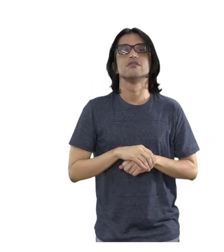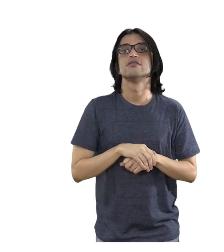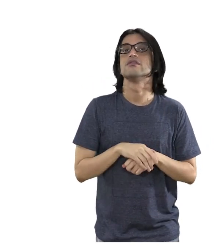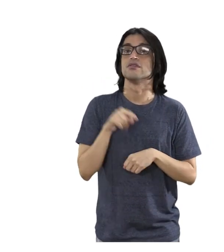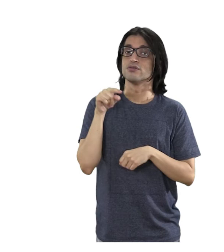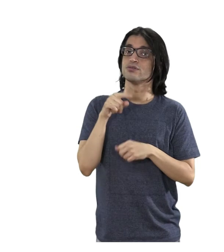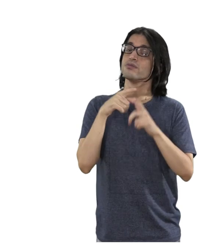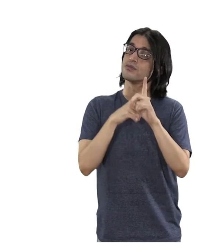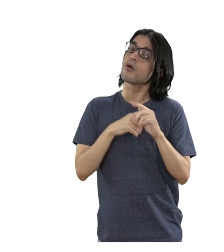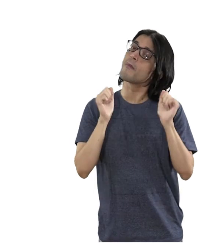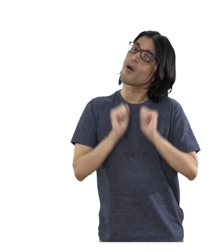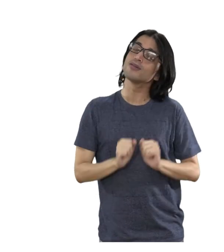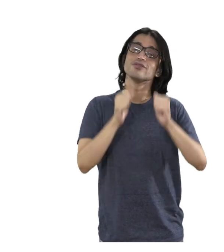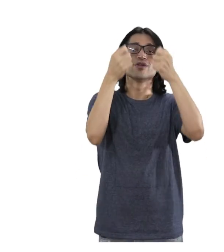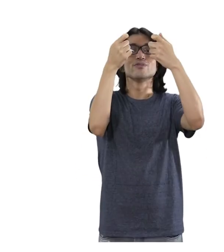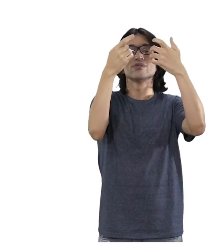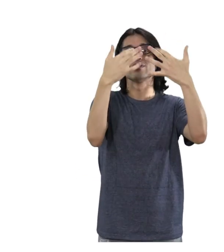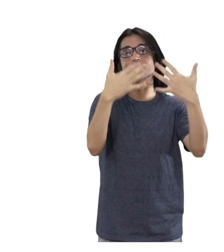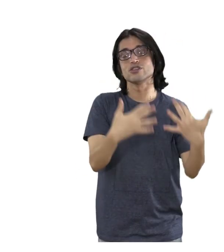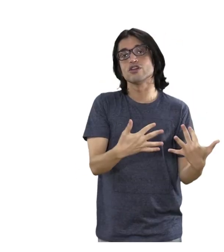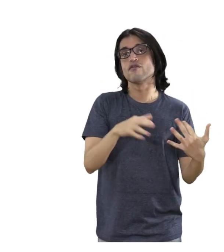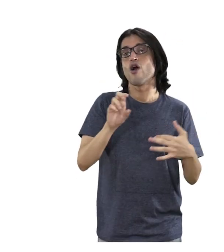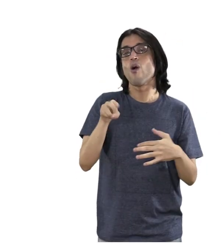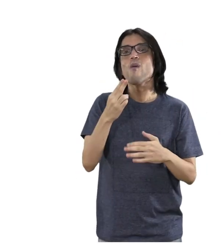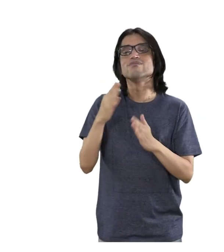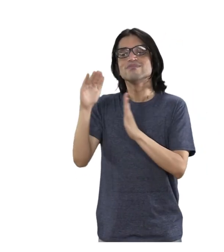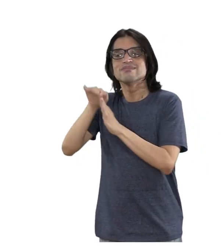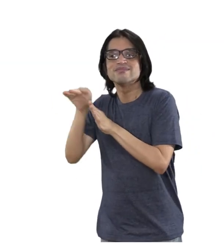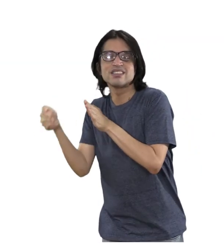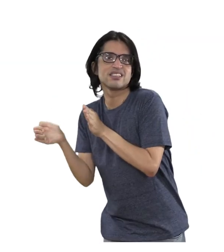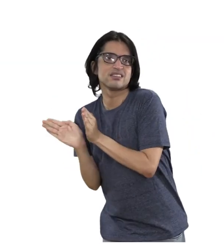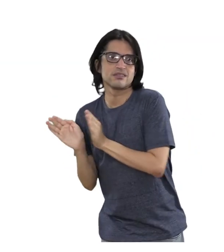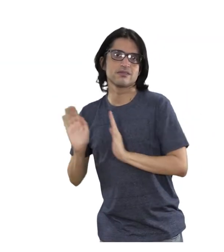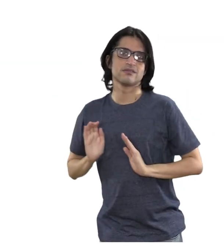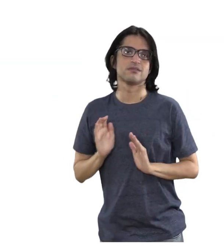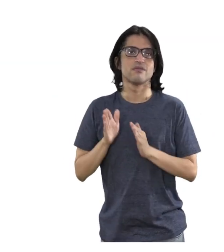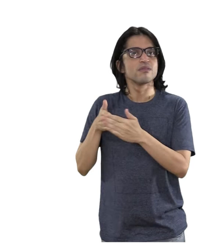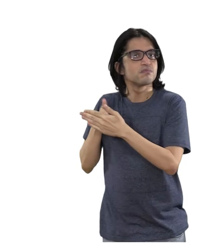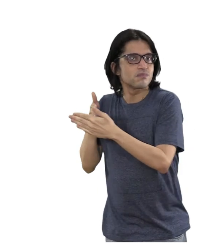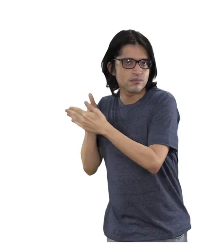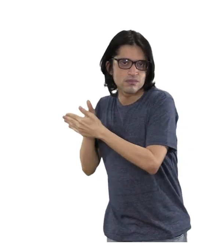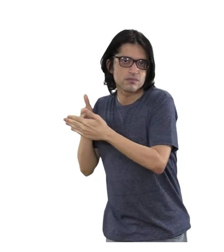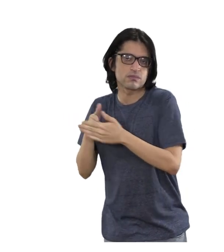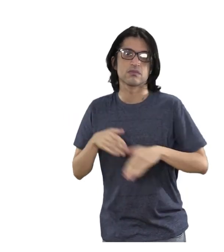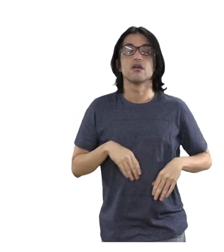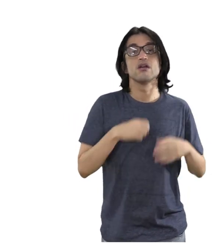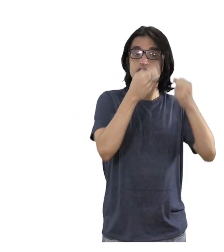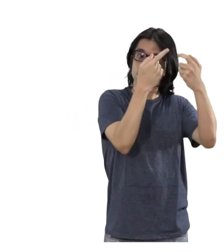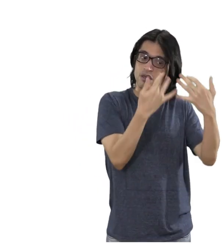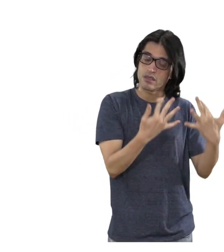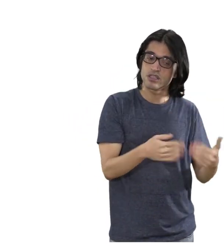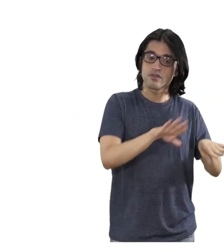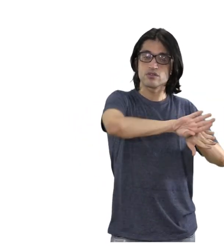subordinadas adjetivas podem ser explicativas ou restritivas. As explicativas são separadas